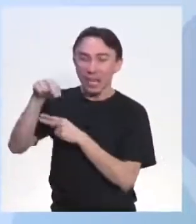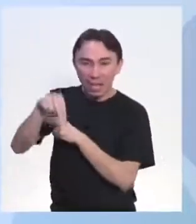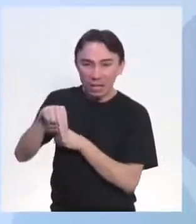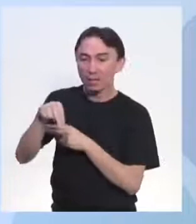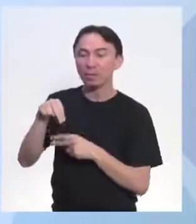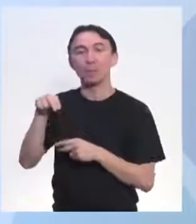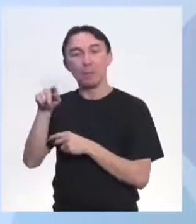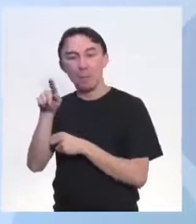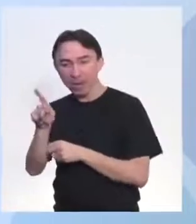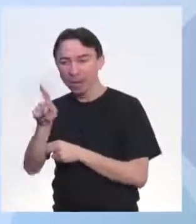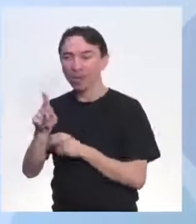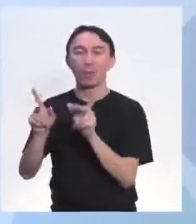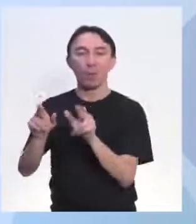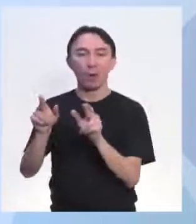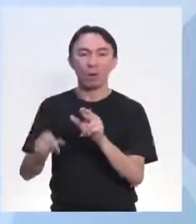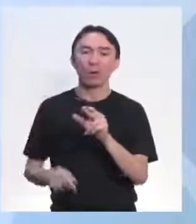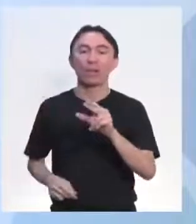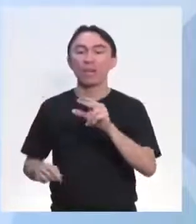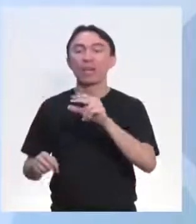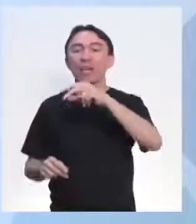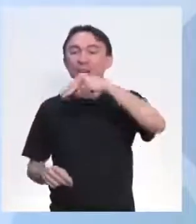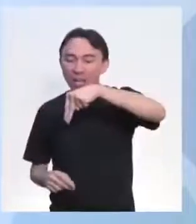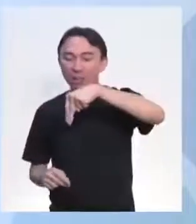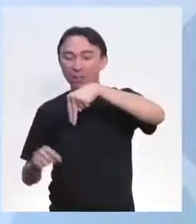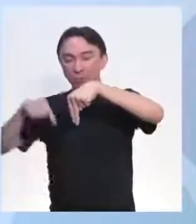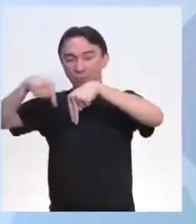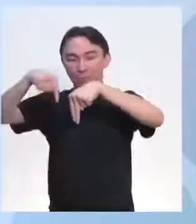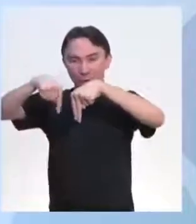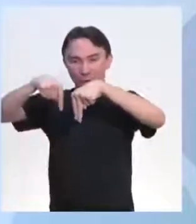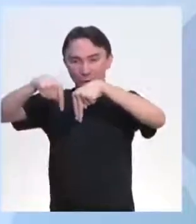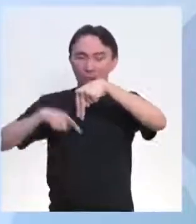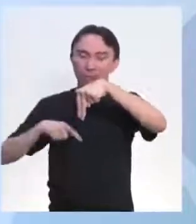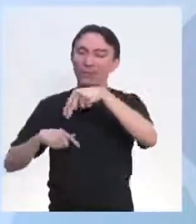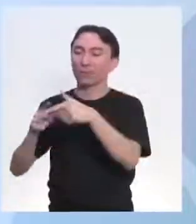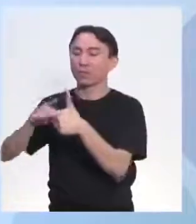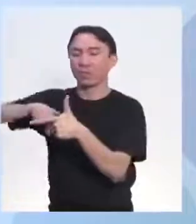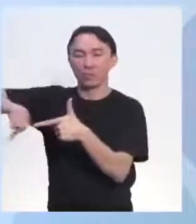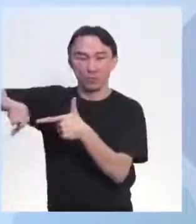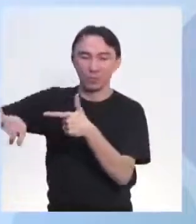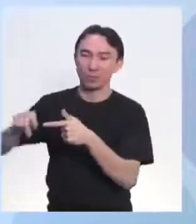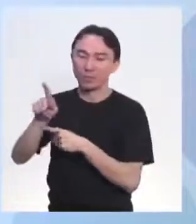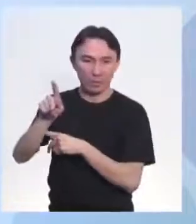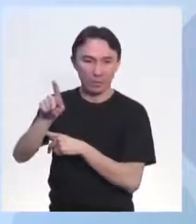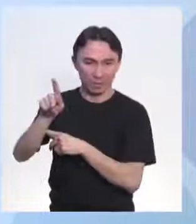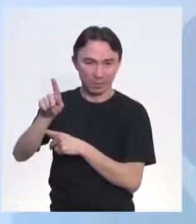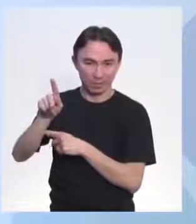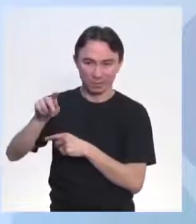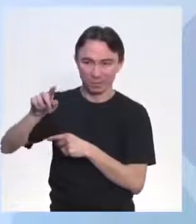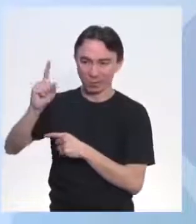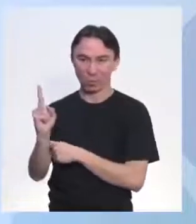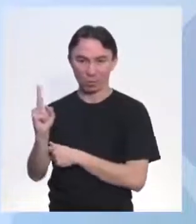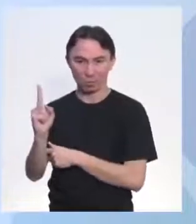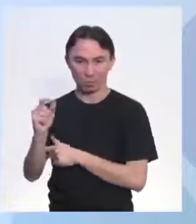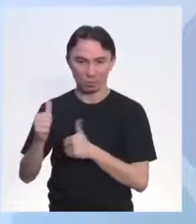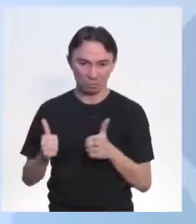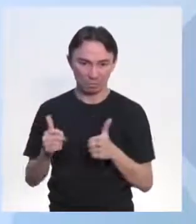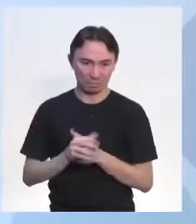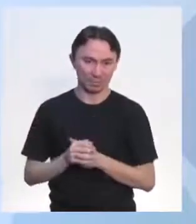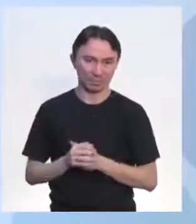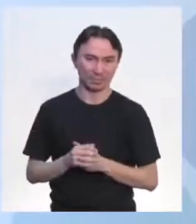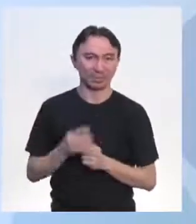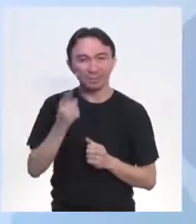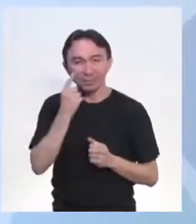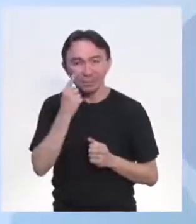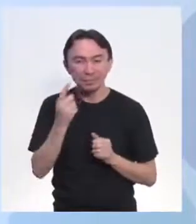N fatorial dividido por P fatorial vezes N menos P fatorial. Por favor,